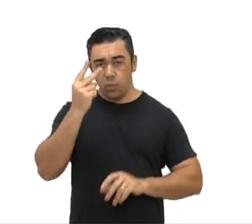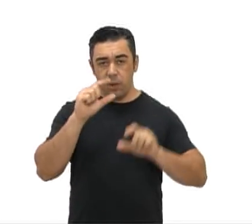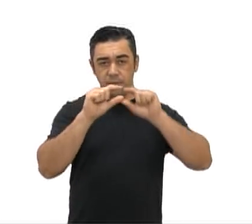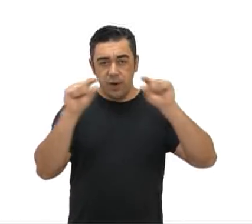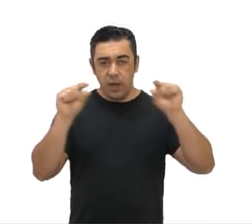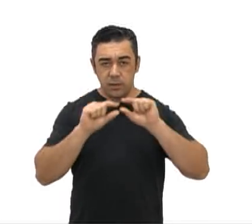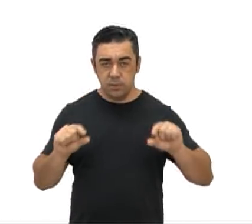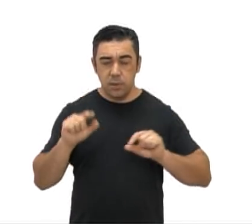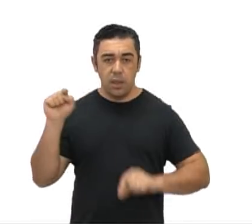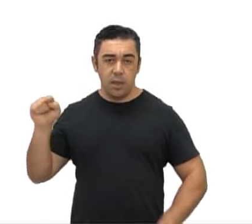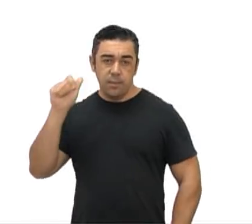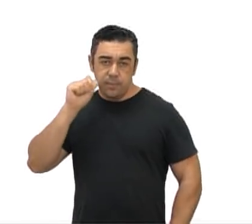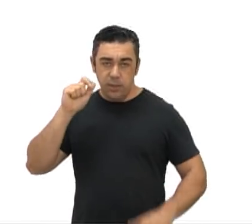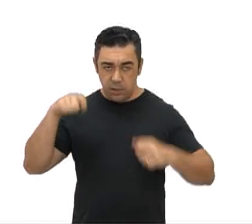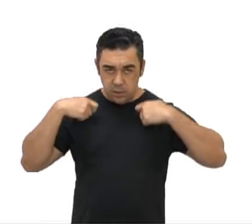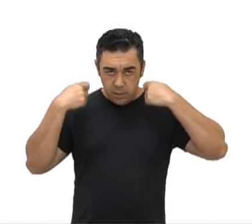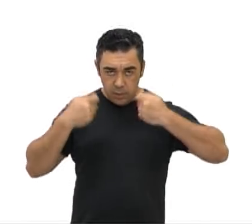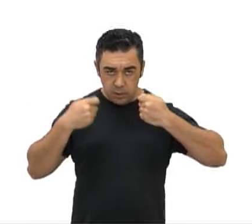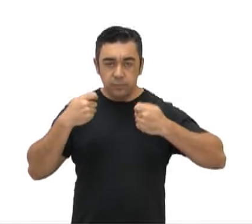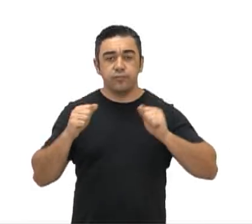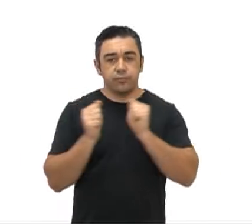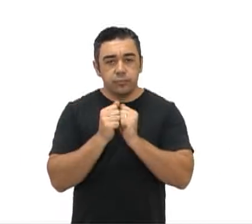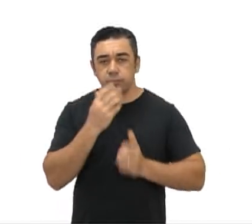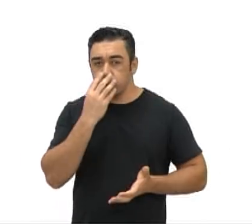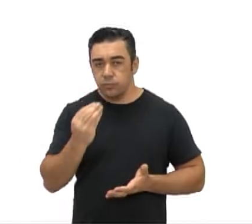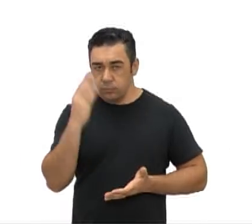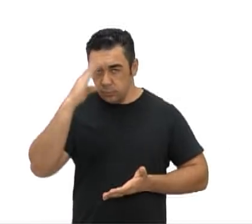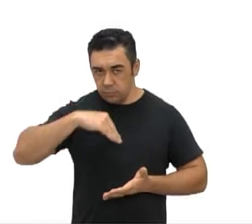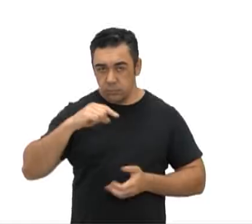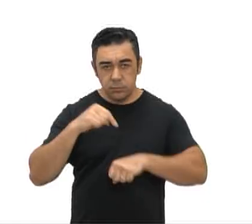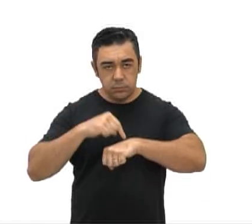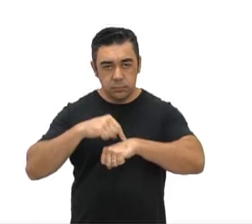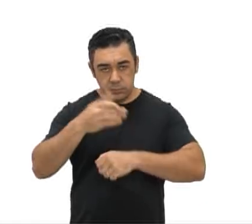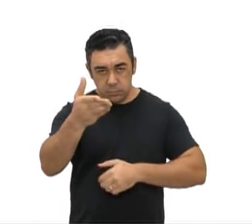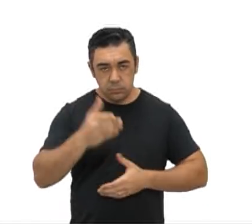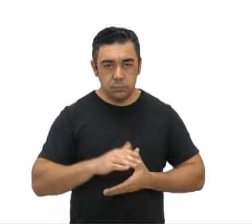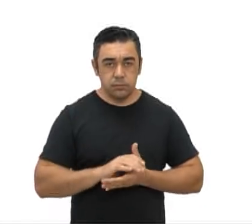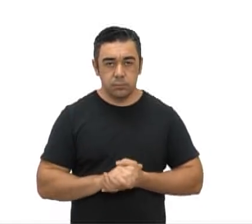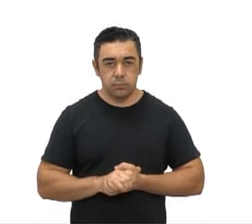sujeito a Chapeuzinho Vermelho e o Lobo Mau. Um tempo para fazer esse exercício.